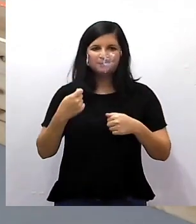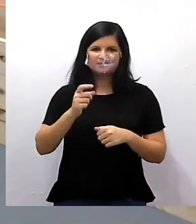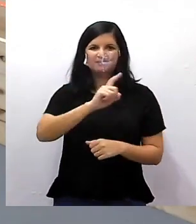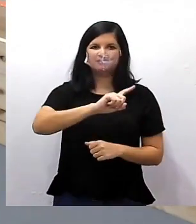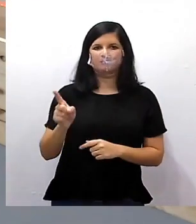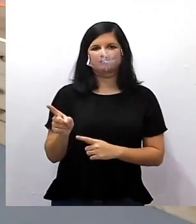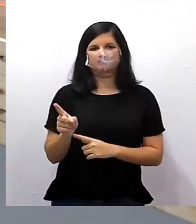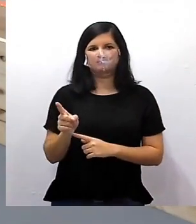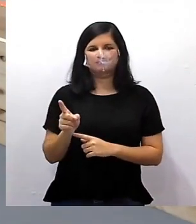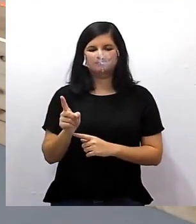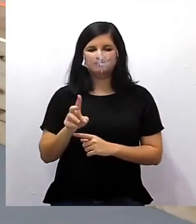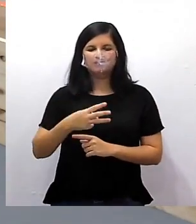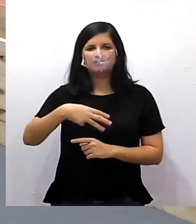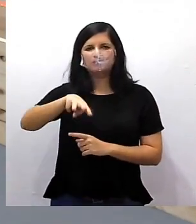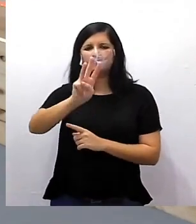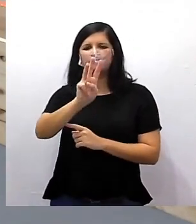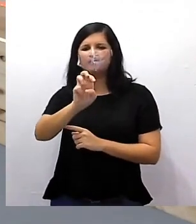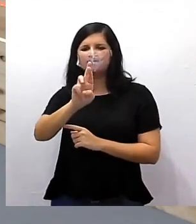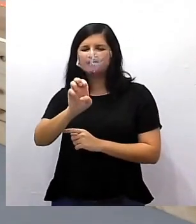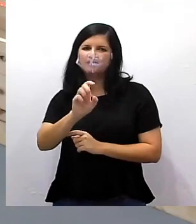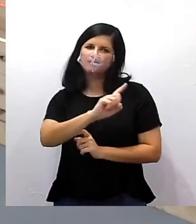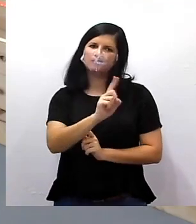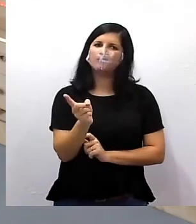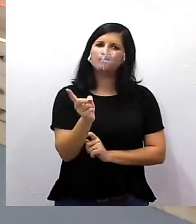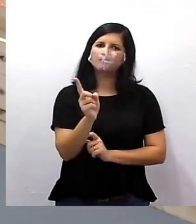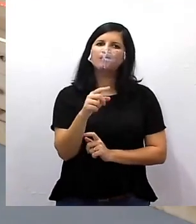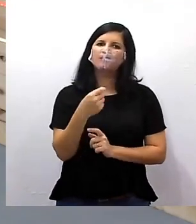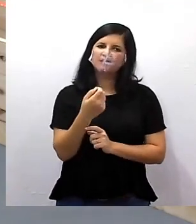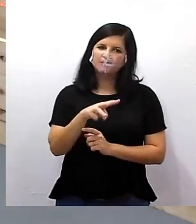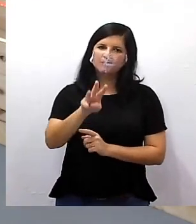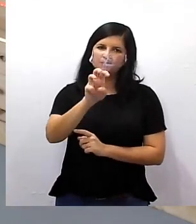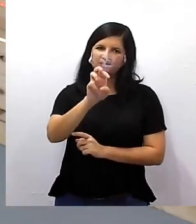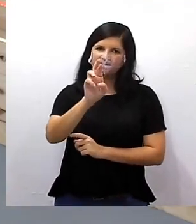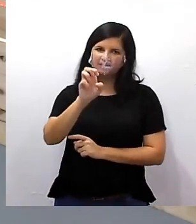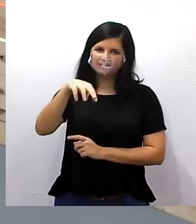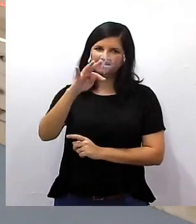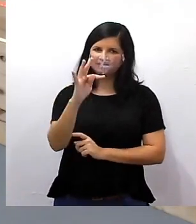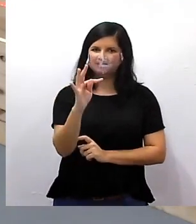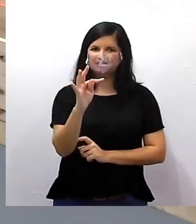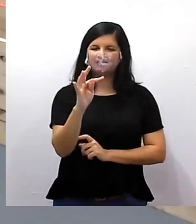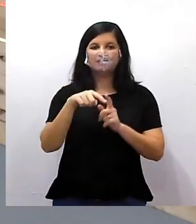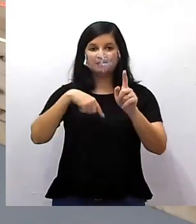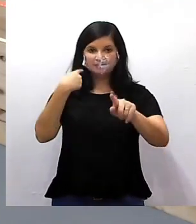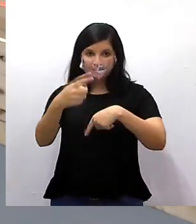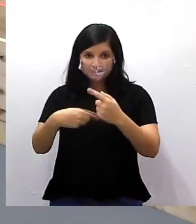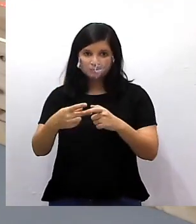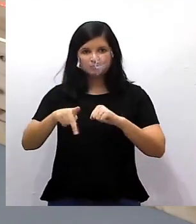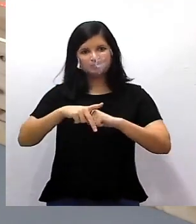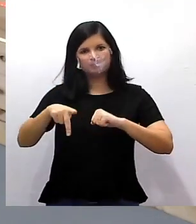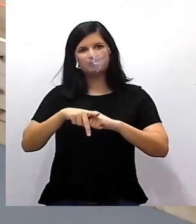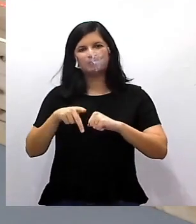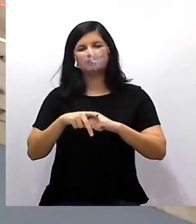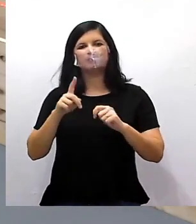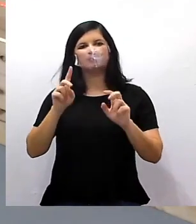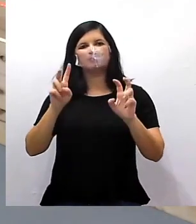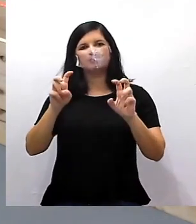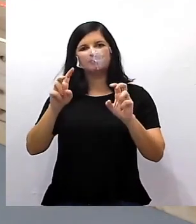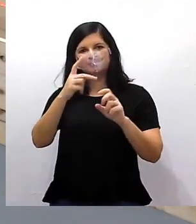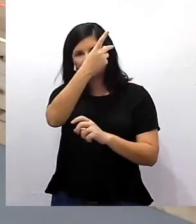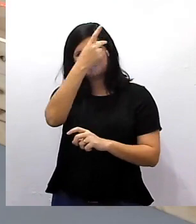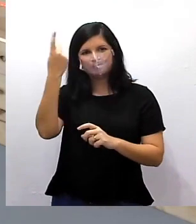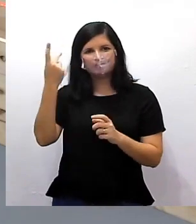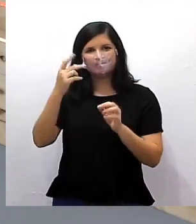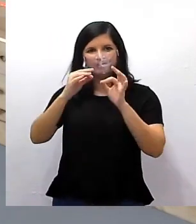were, joga esse were na negativa, que ficaria weren't, tá certo? Weren't. E depois, o pronome referente ao sujeito da